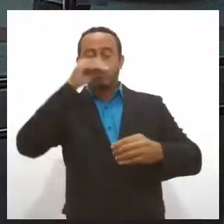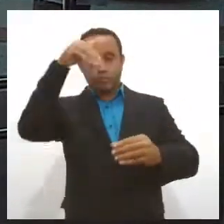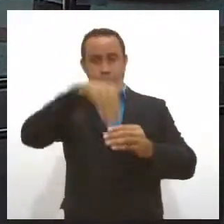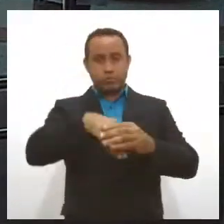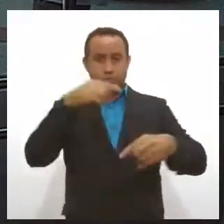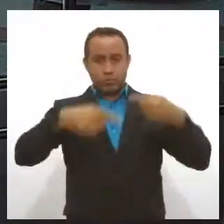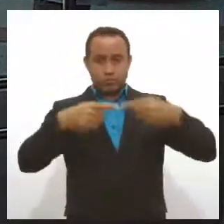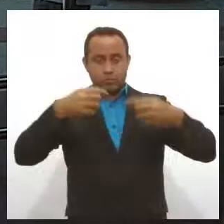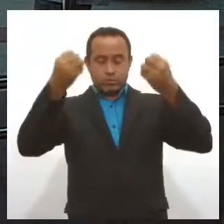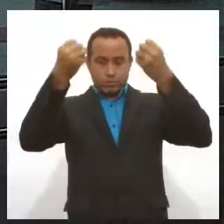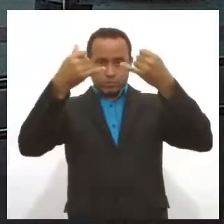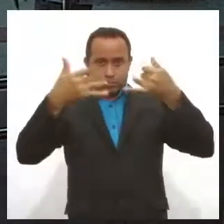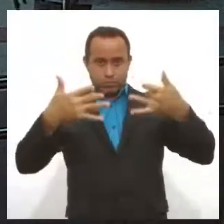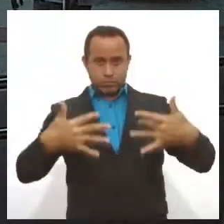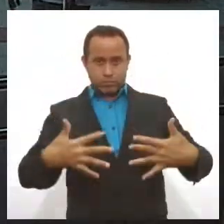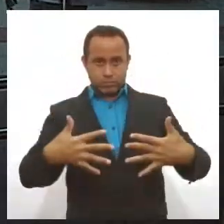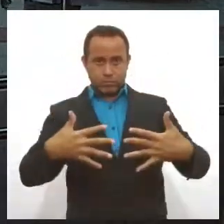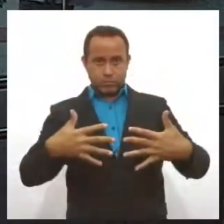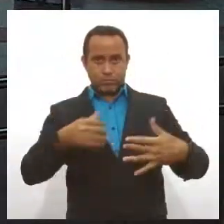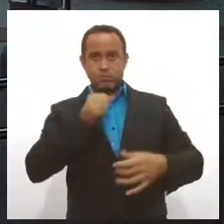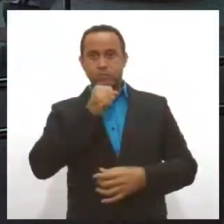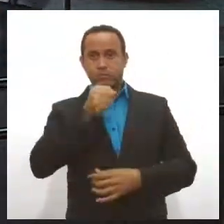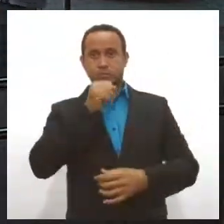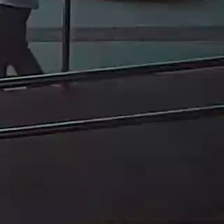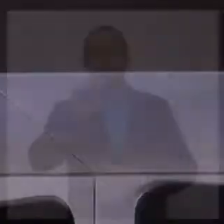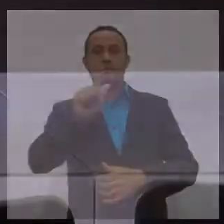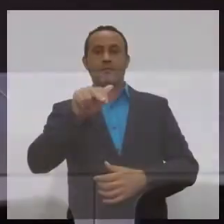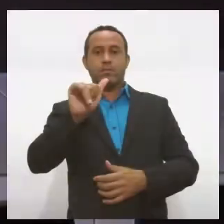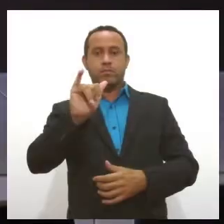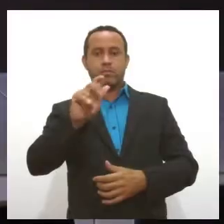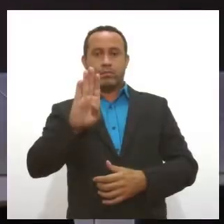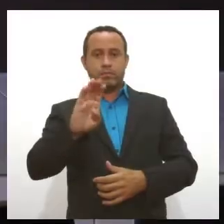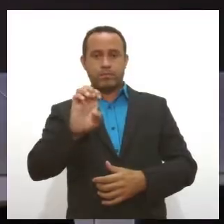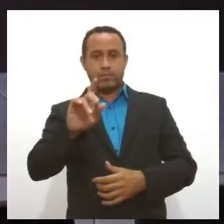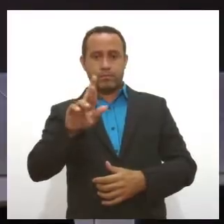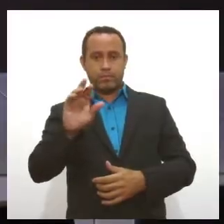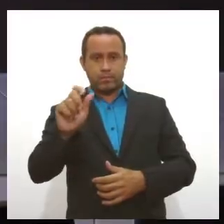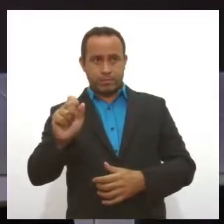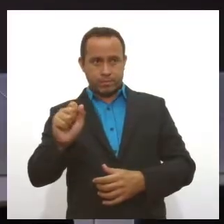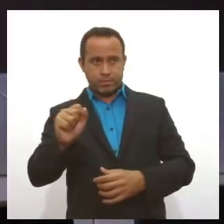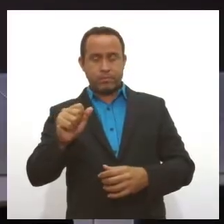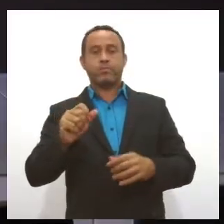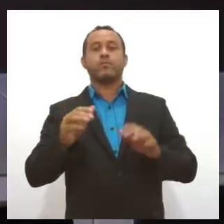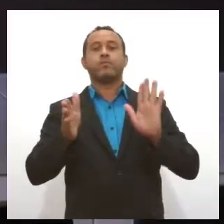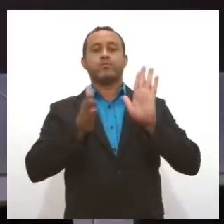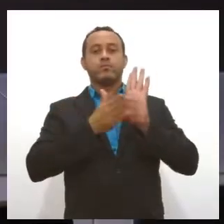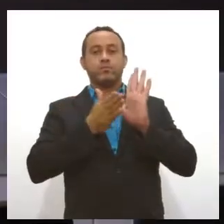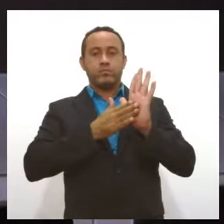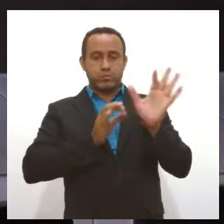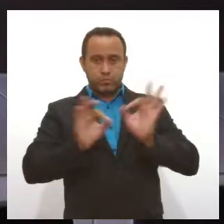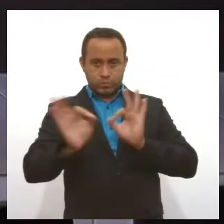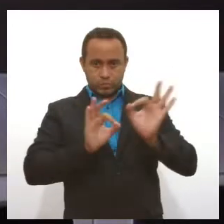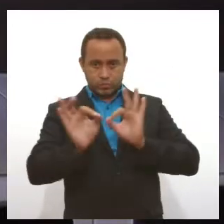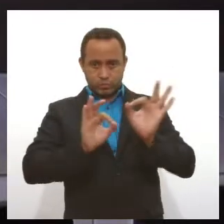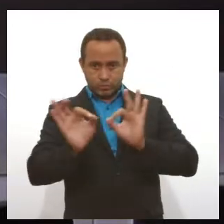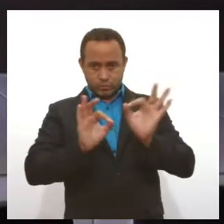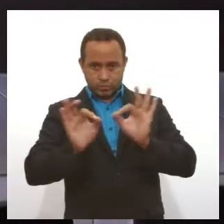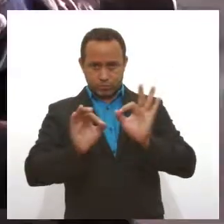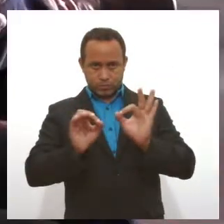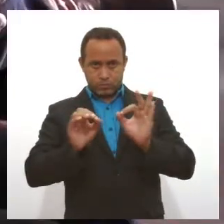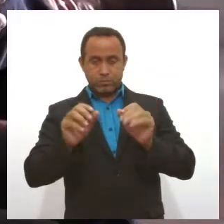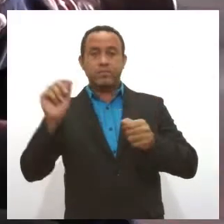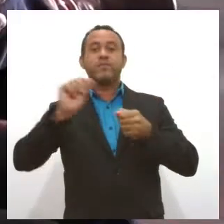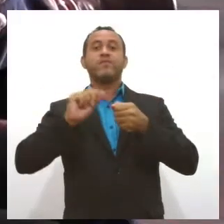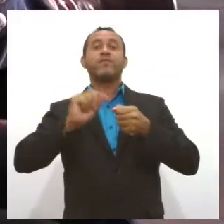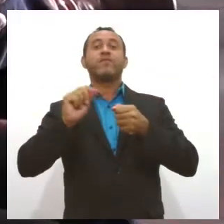traz as informações é a repórter Aline Braga. A Operação para a Segurança das Eleições 2020 em Sergipe será feita a